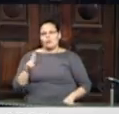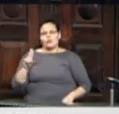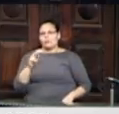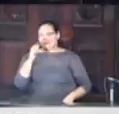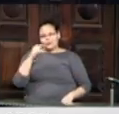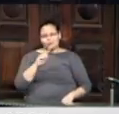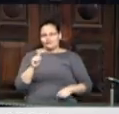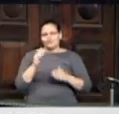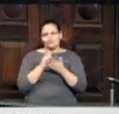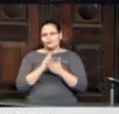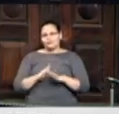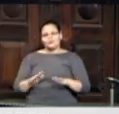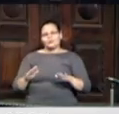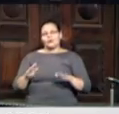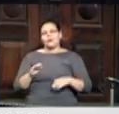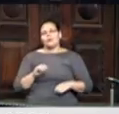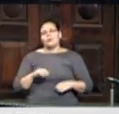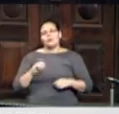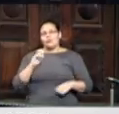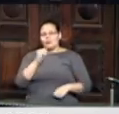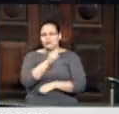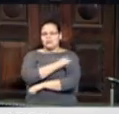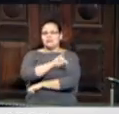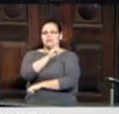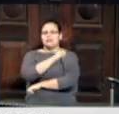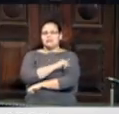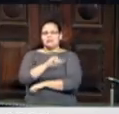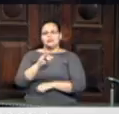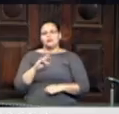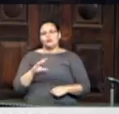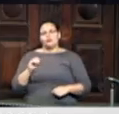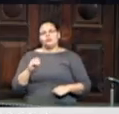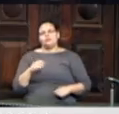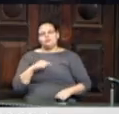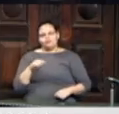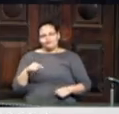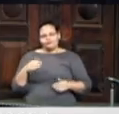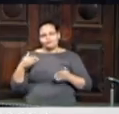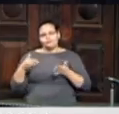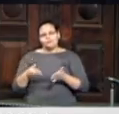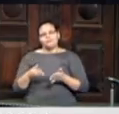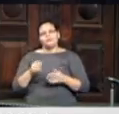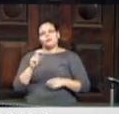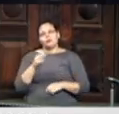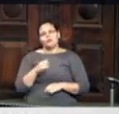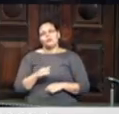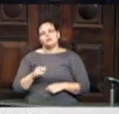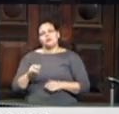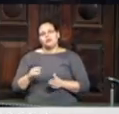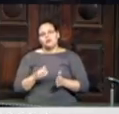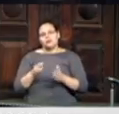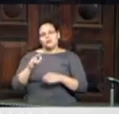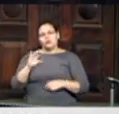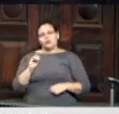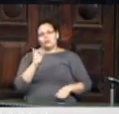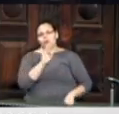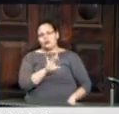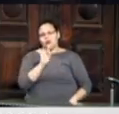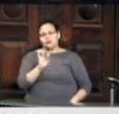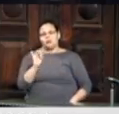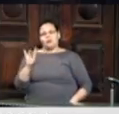nunca cessa. Ó rio a nós destinado, ó rio de cada